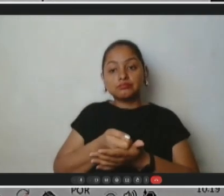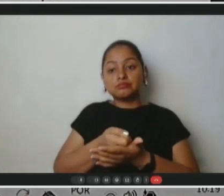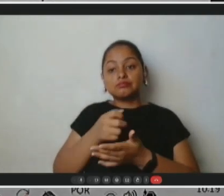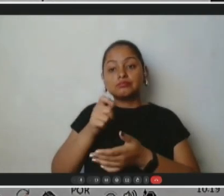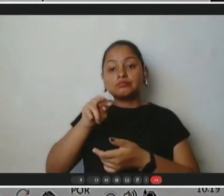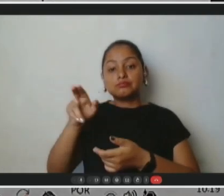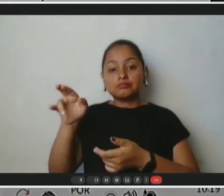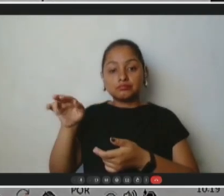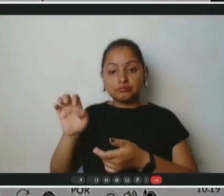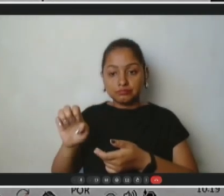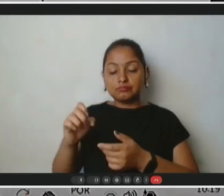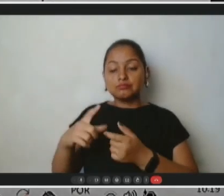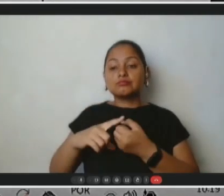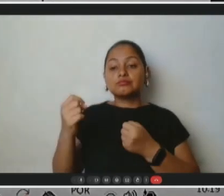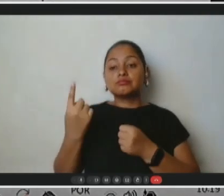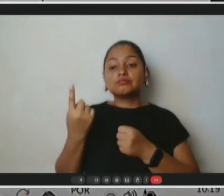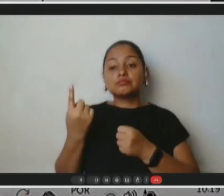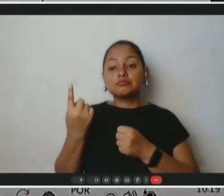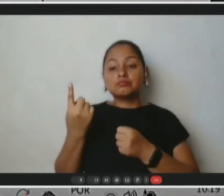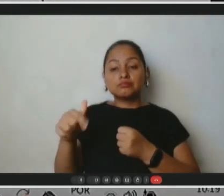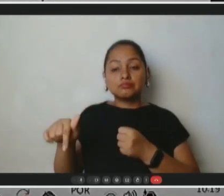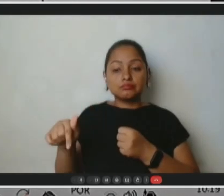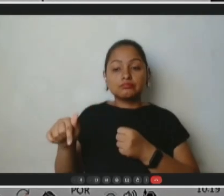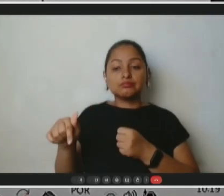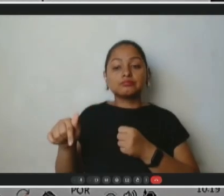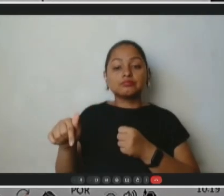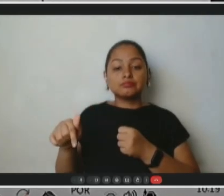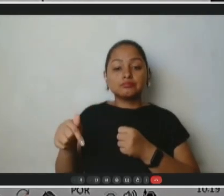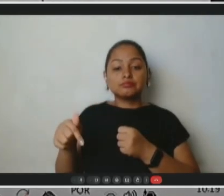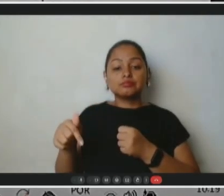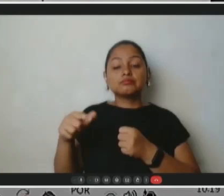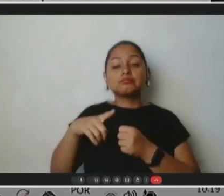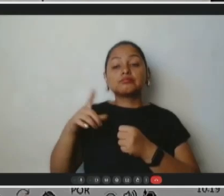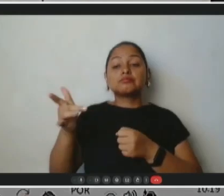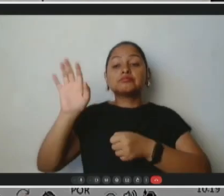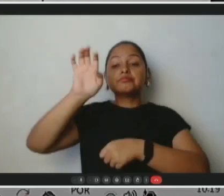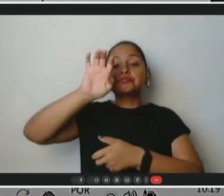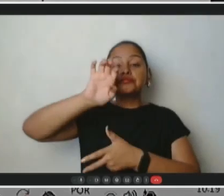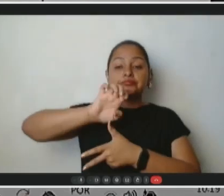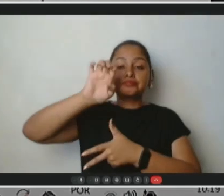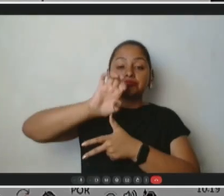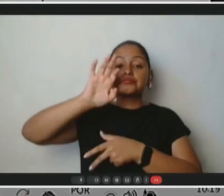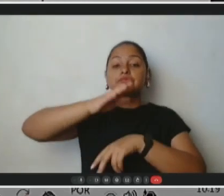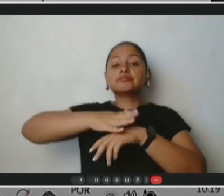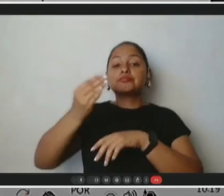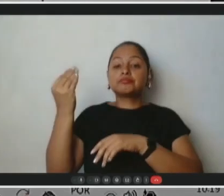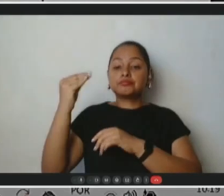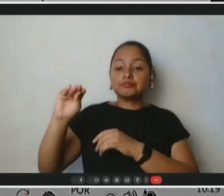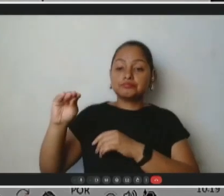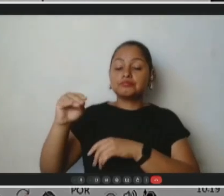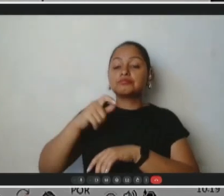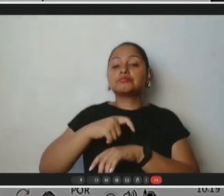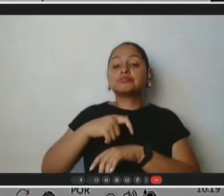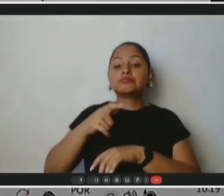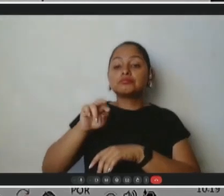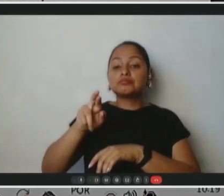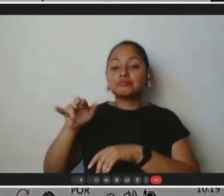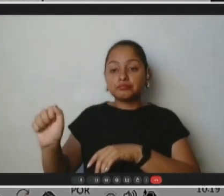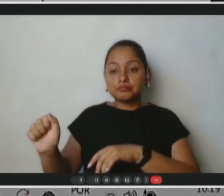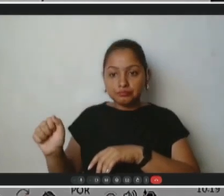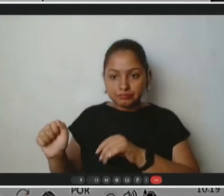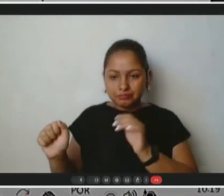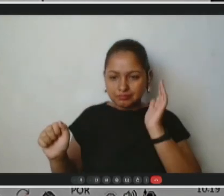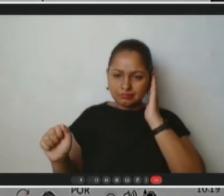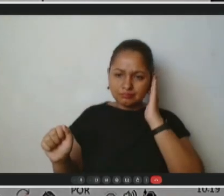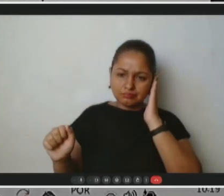Artigo 17. O Poder Executivo poderá incluir na previsão das receitas recursos à